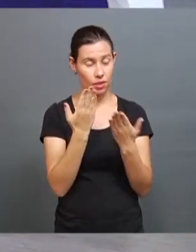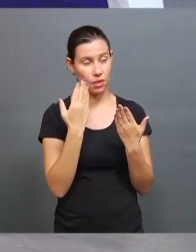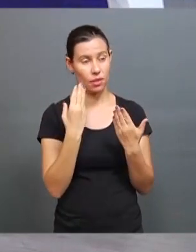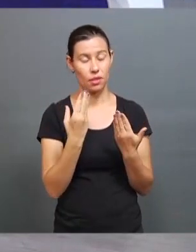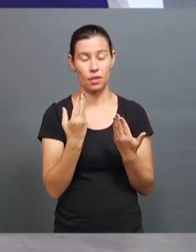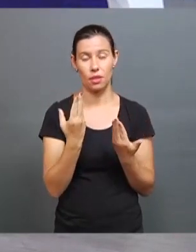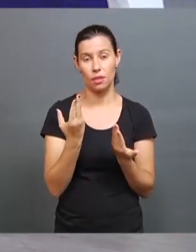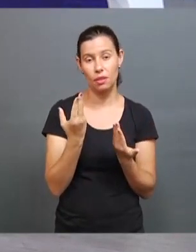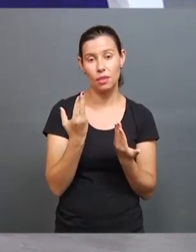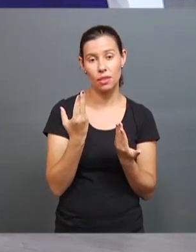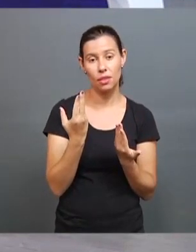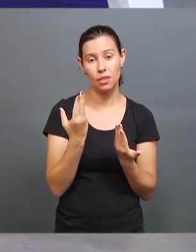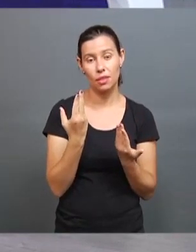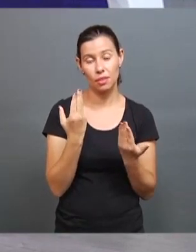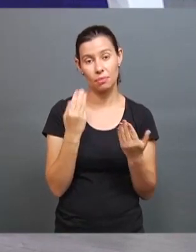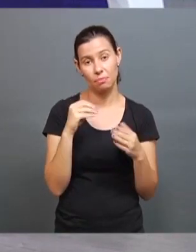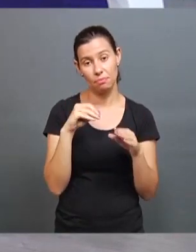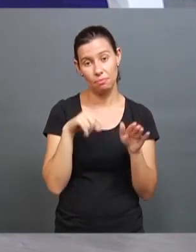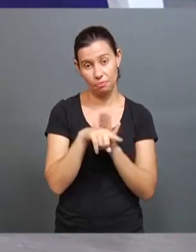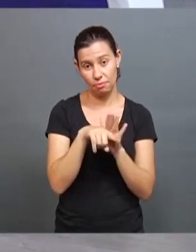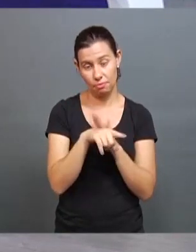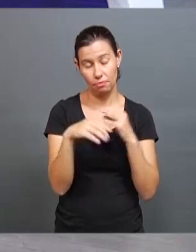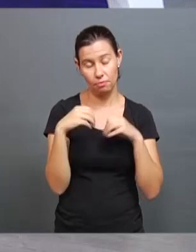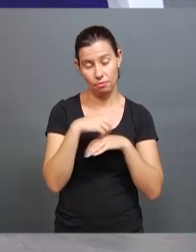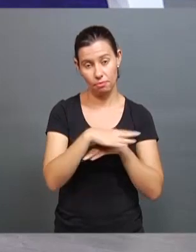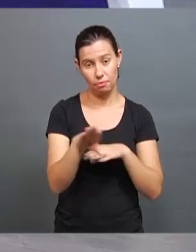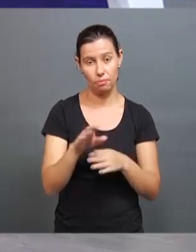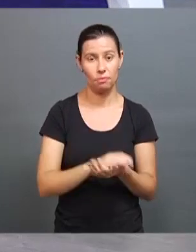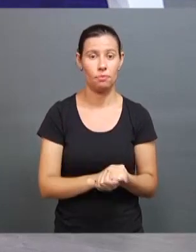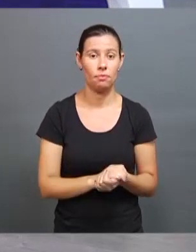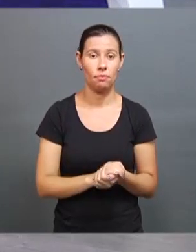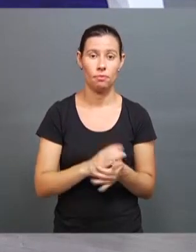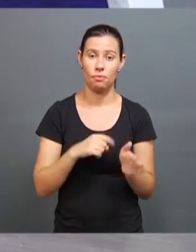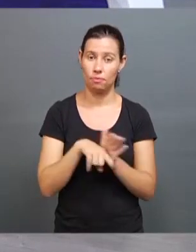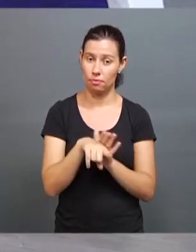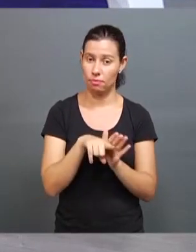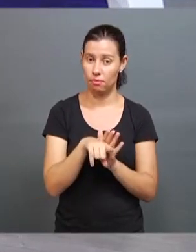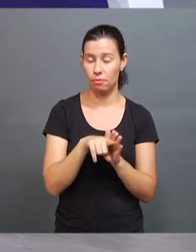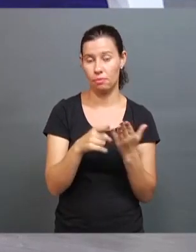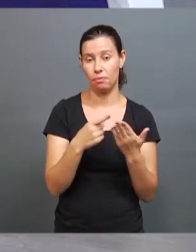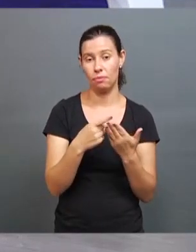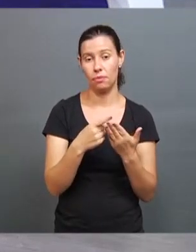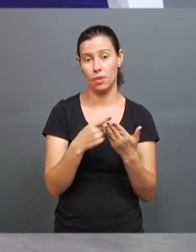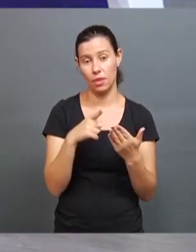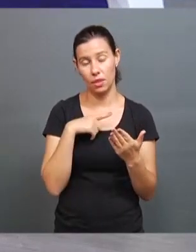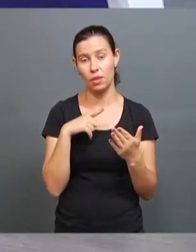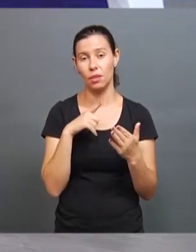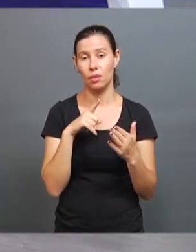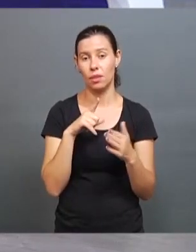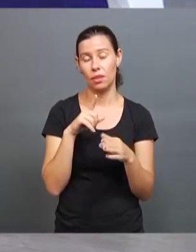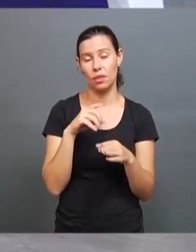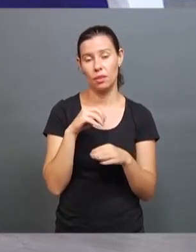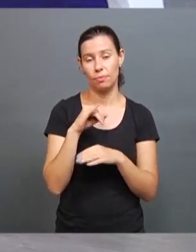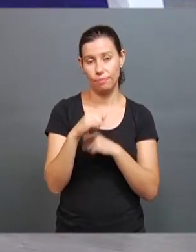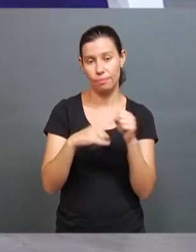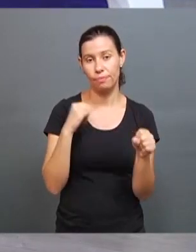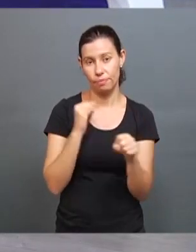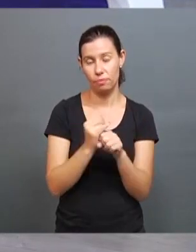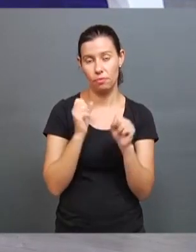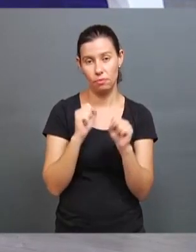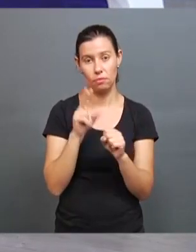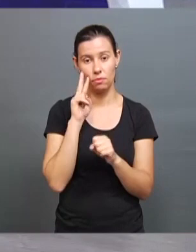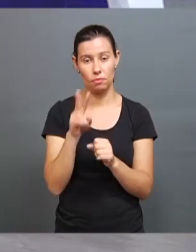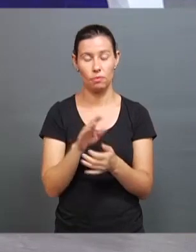compartilhar muito da pesquisa. E o Crianças e Cores foi uma pesquisa muito bacana. Quem quiser acompanhar, o site tá lá. Muito obrigada também, viu, Valéria,